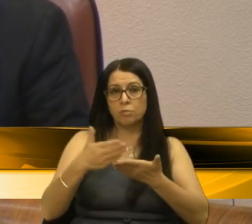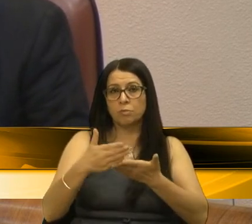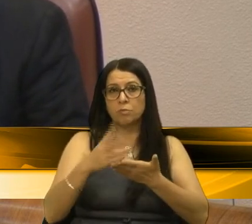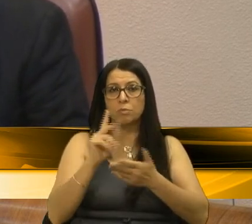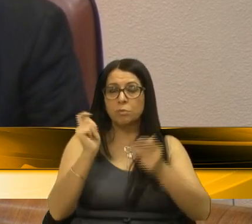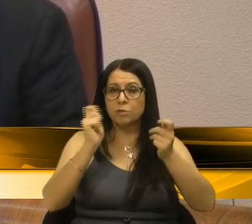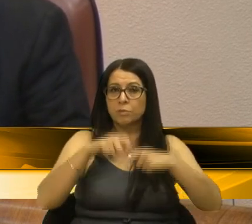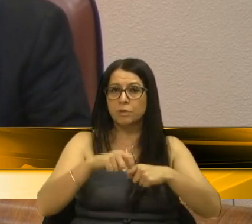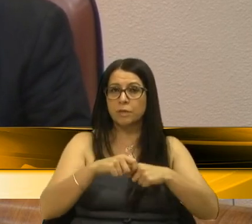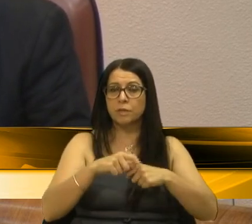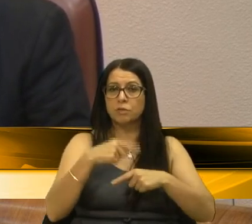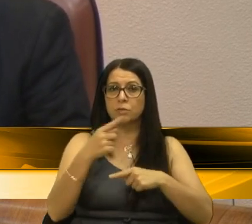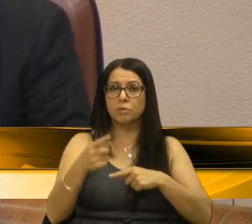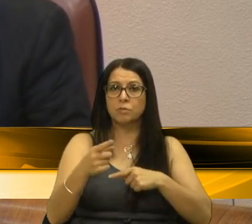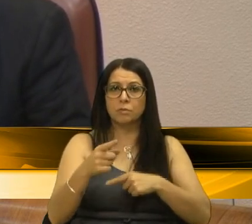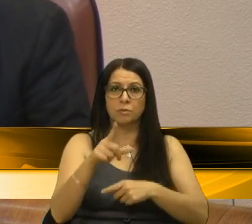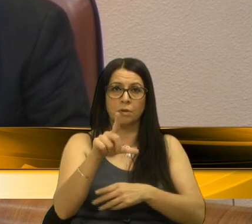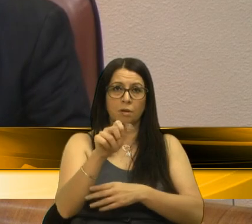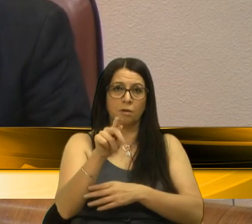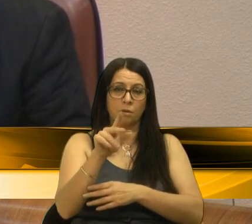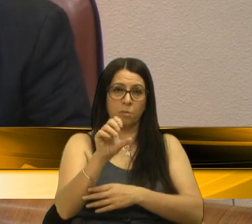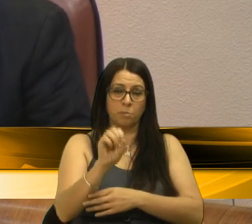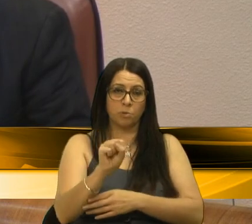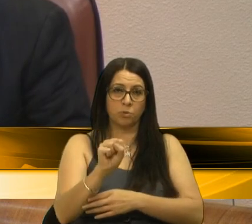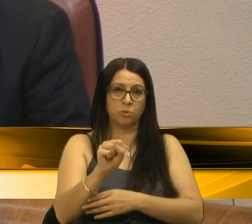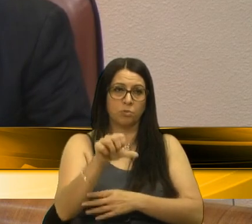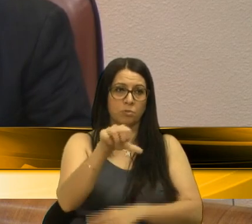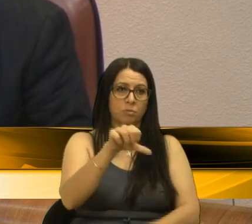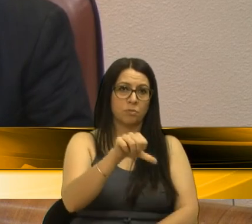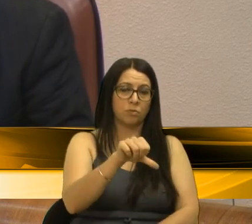possibilidade de extrapolação do lapso